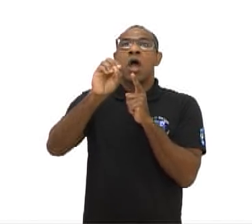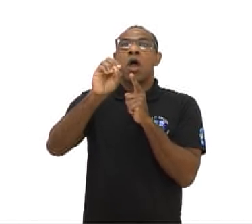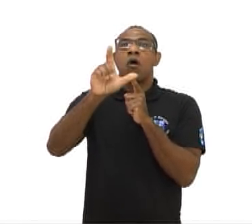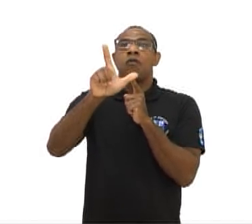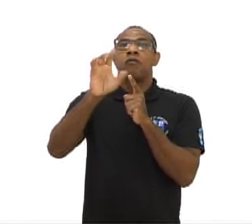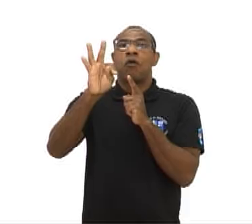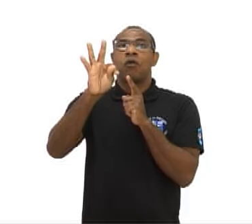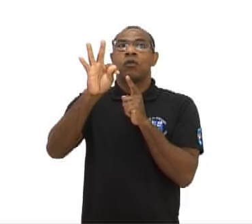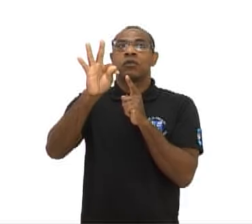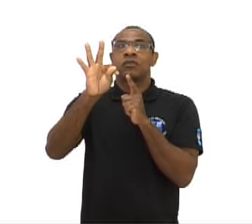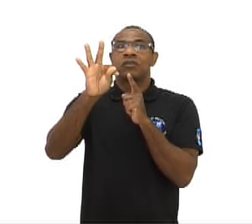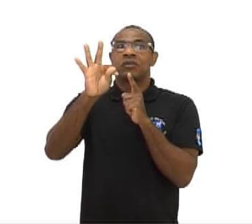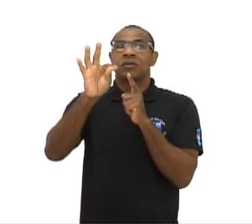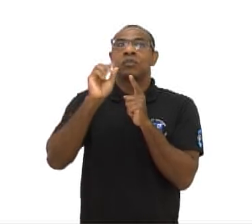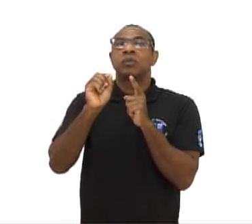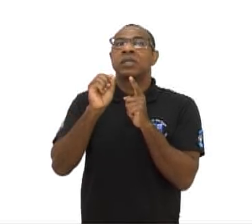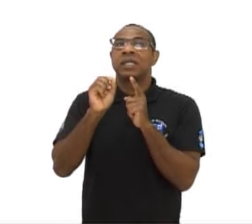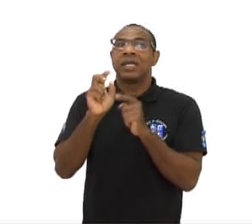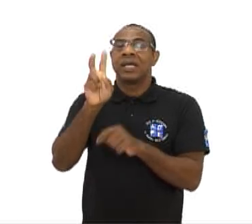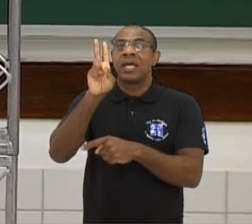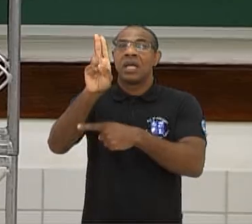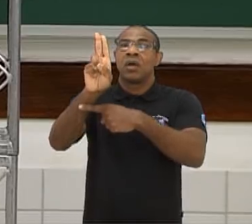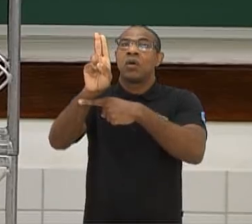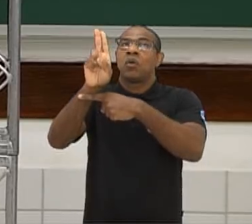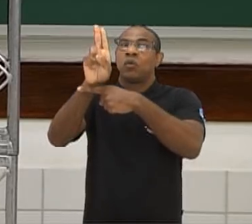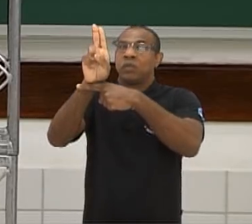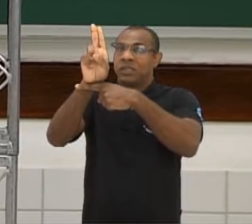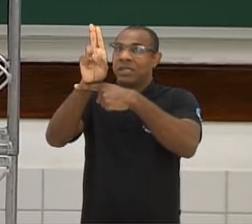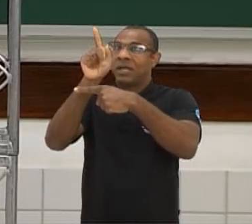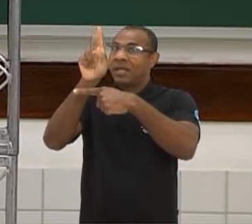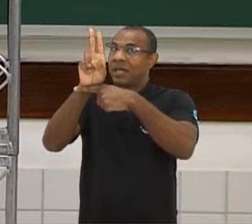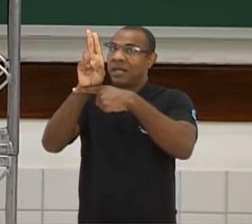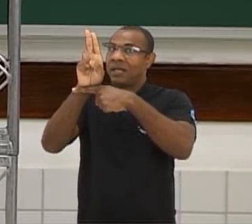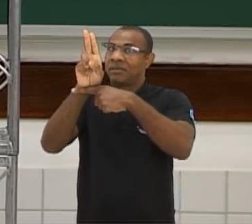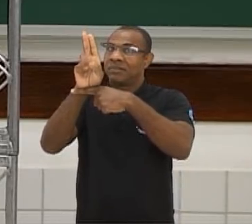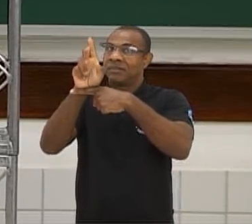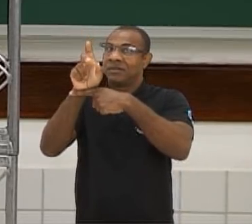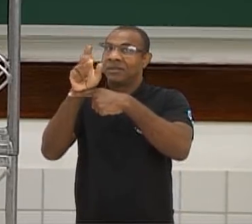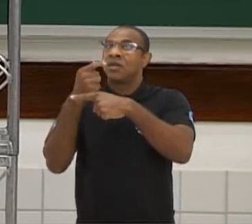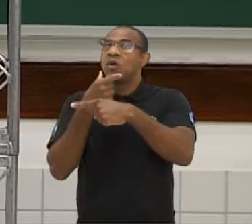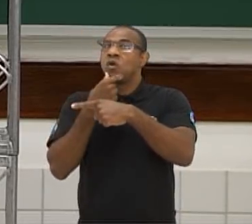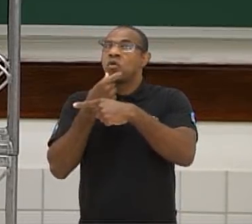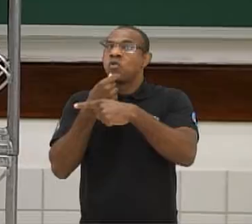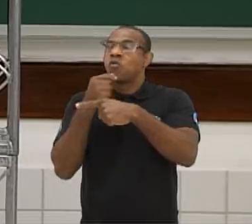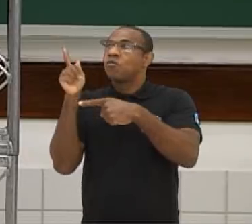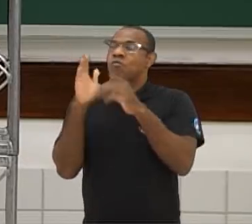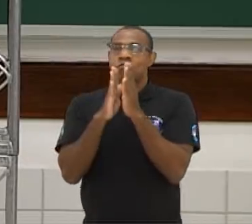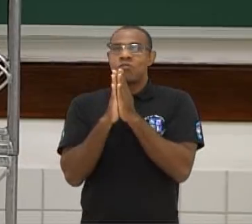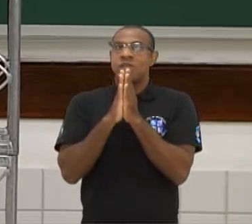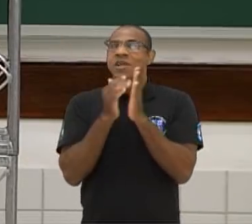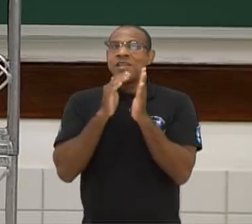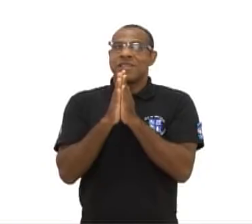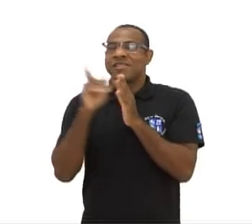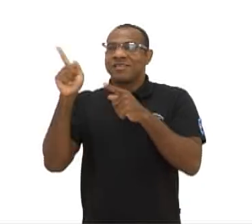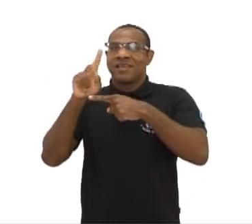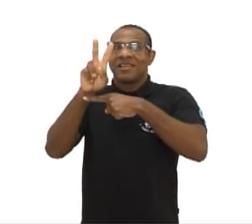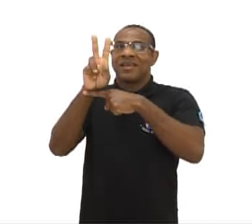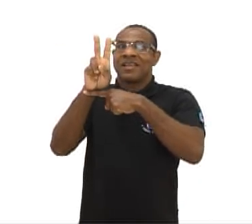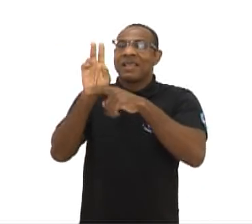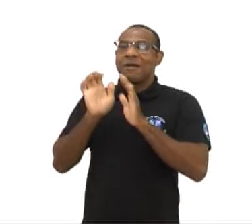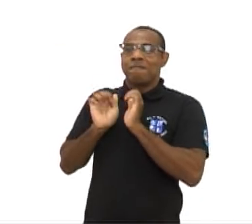é a unidade da diferença de potencial, ou seja, esse cara aqui é a diferença de potencial, ele está